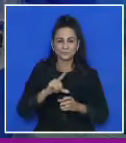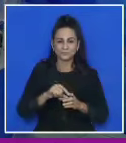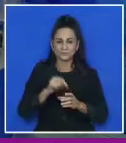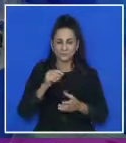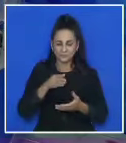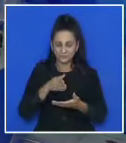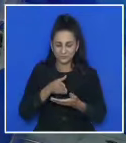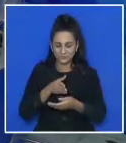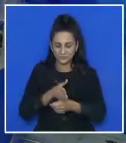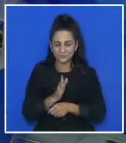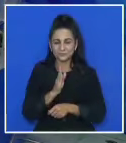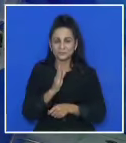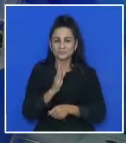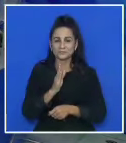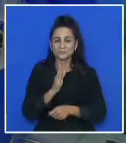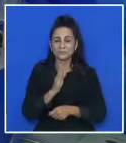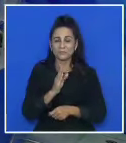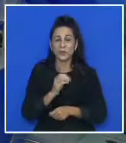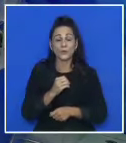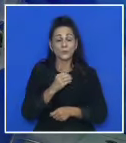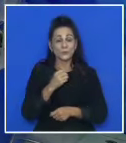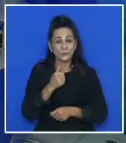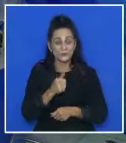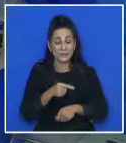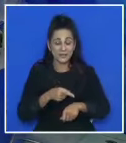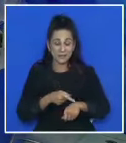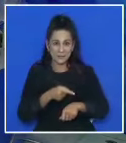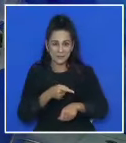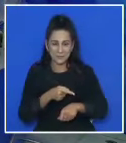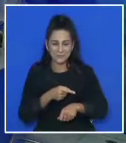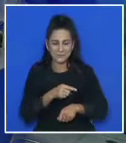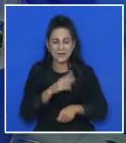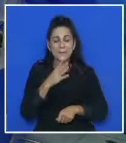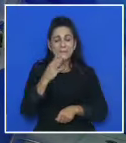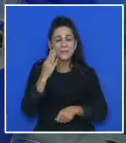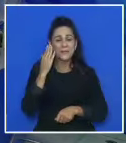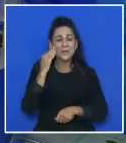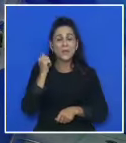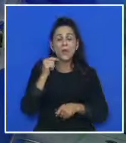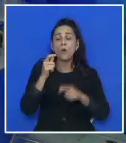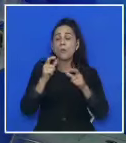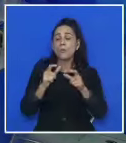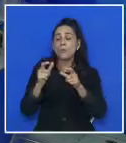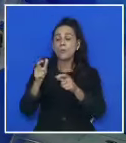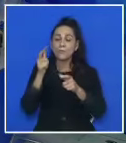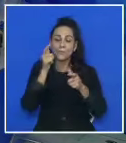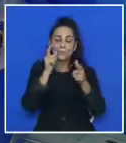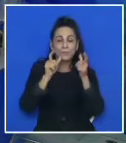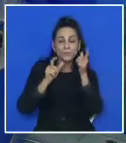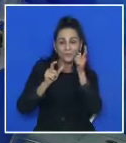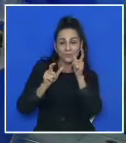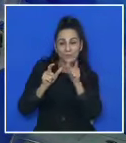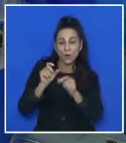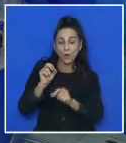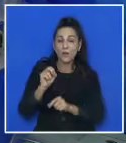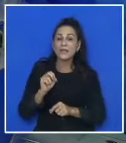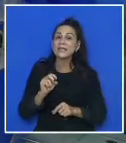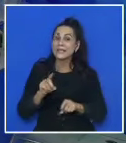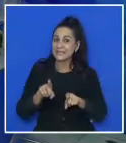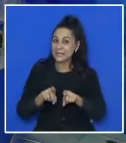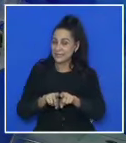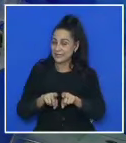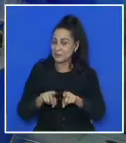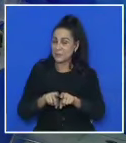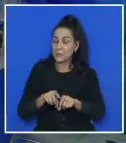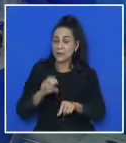Sorteio validado. Muito bem, daqui a pouco você já poderá saber de onde são as apostas ganhadoras